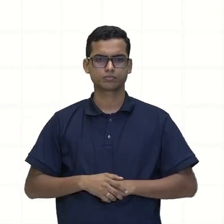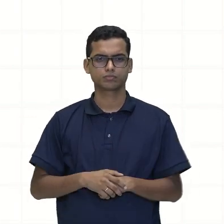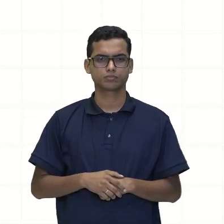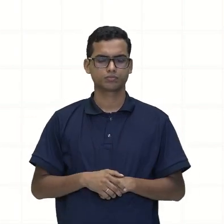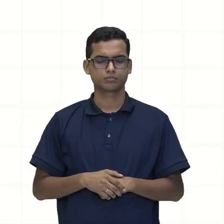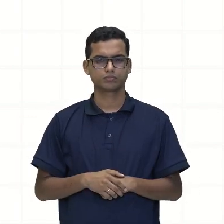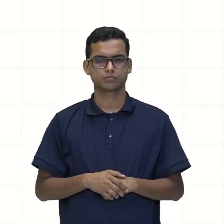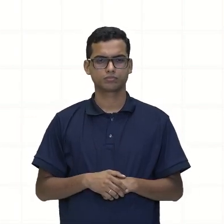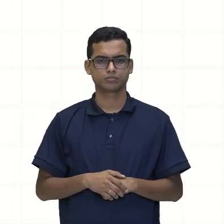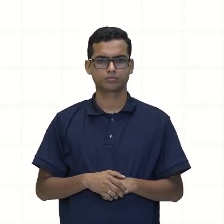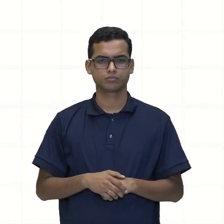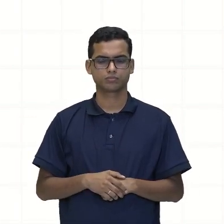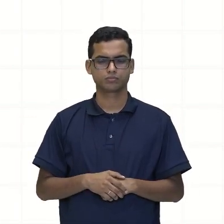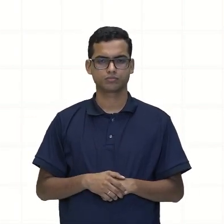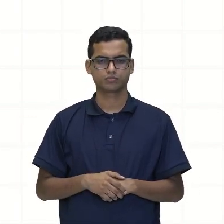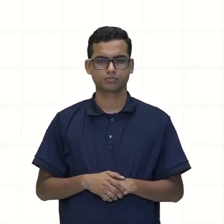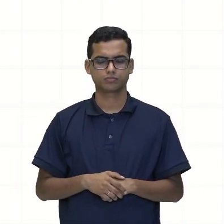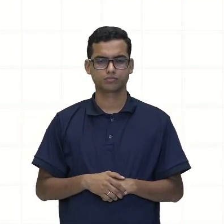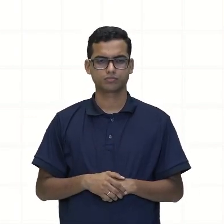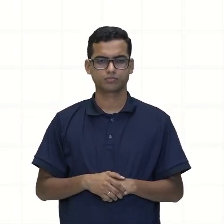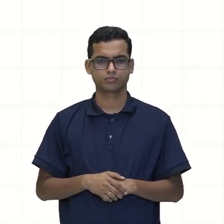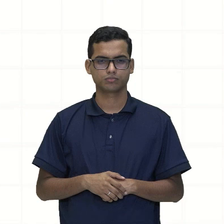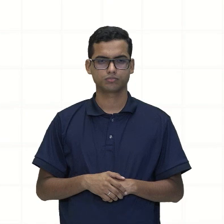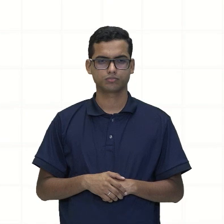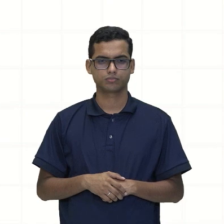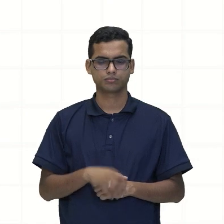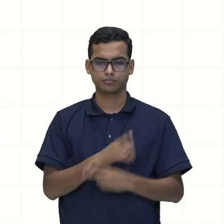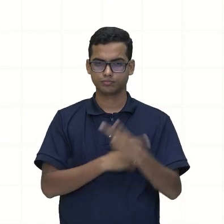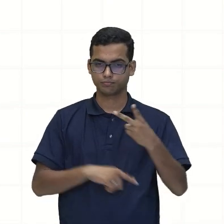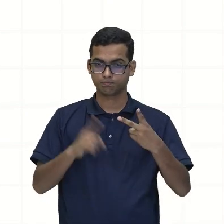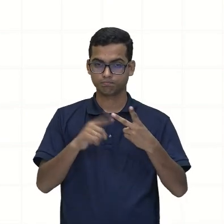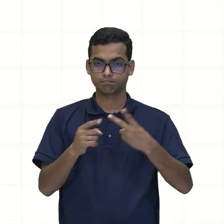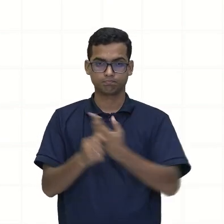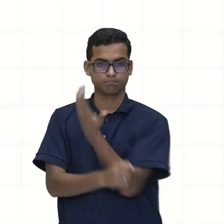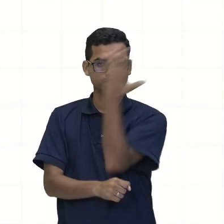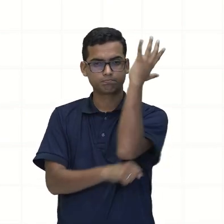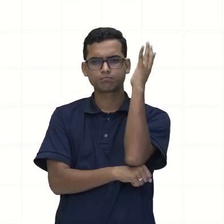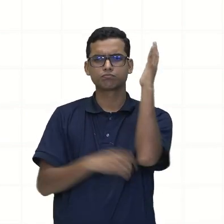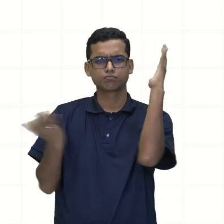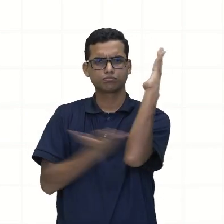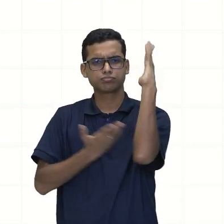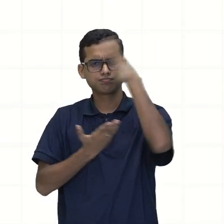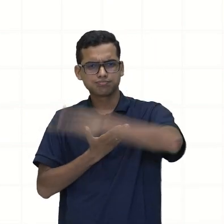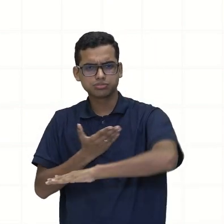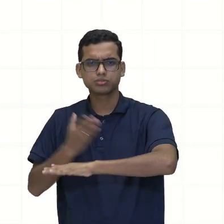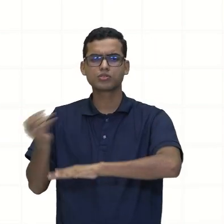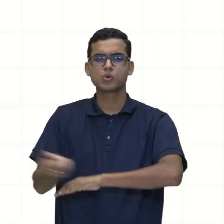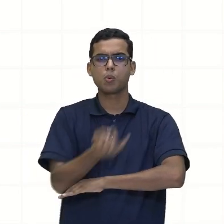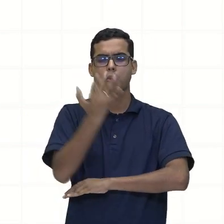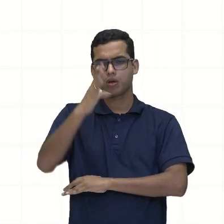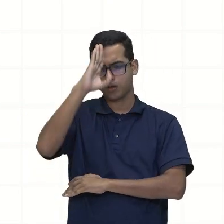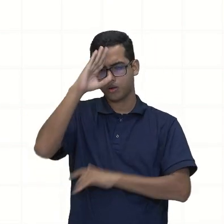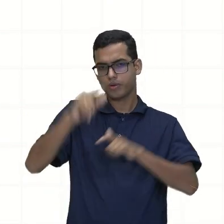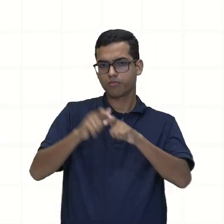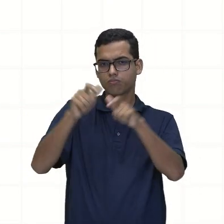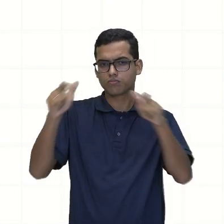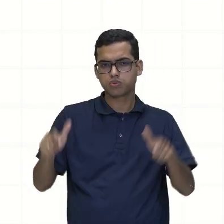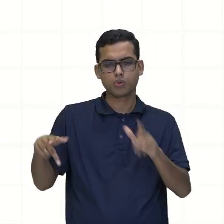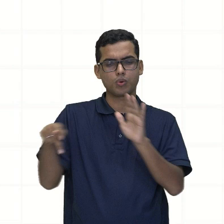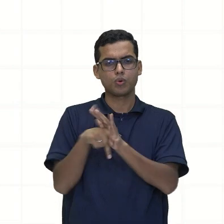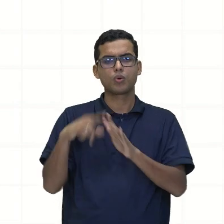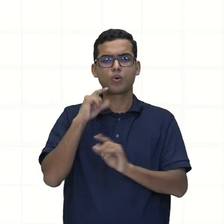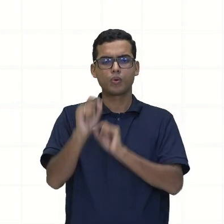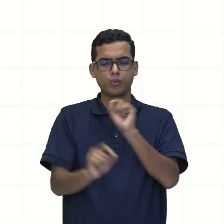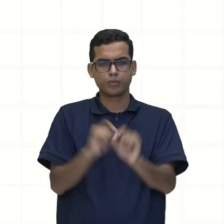e o setor relacionado à exploração de madeira, nós vamos ter a maior quantidade de municípios com